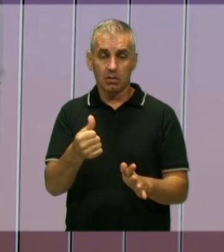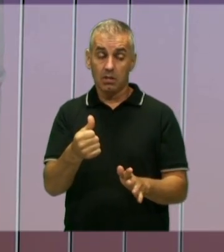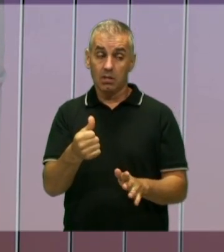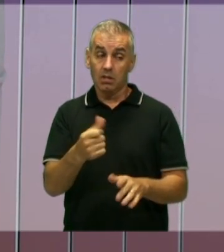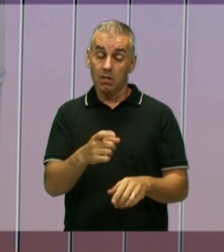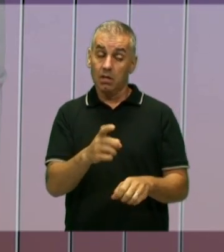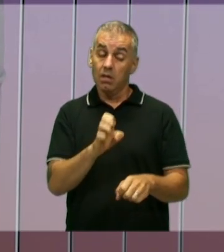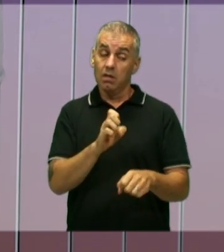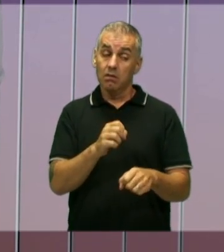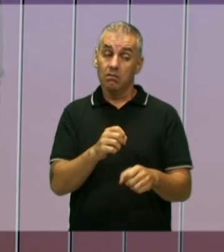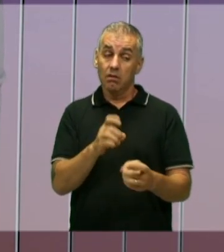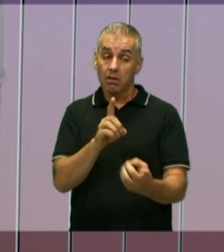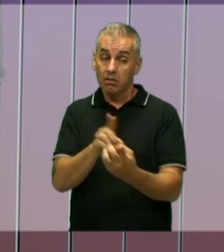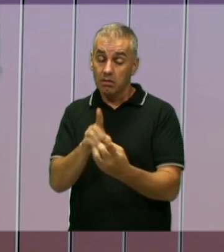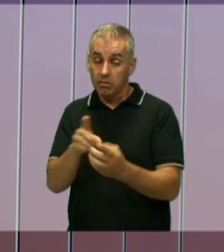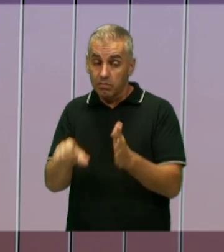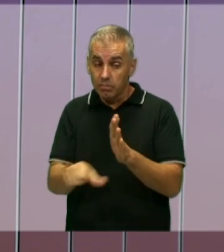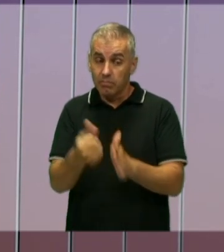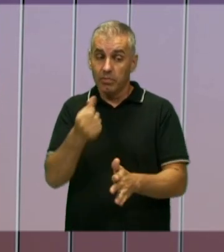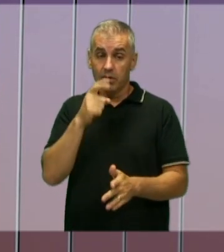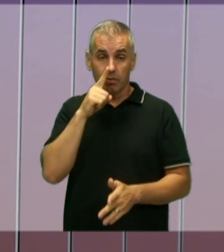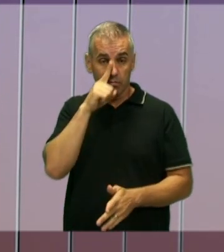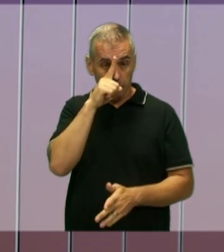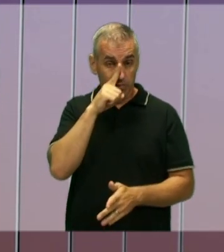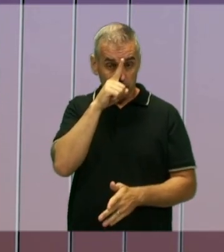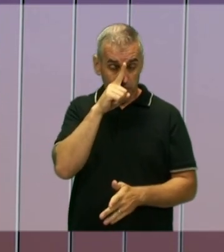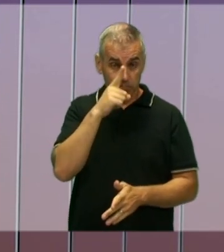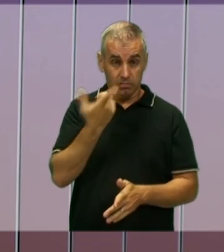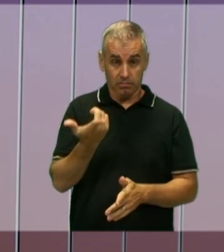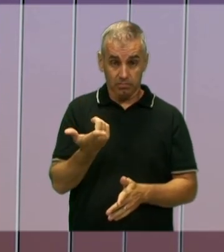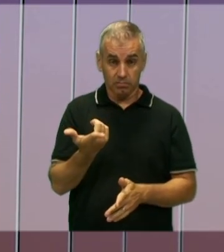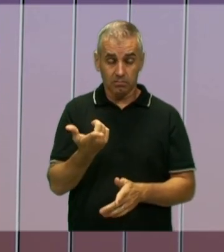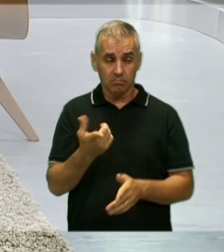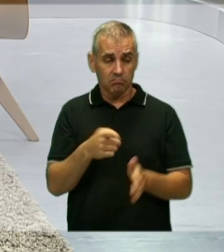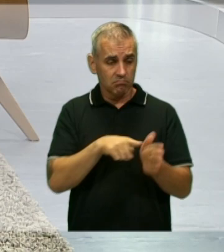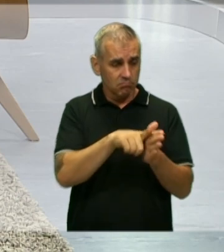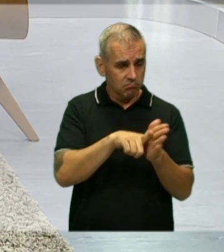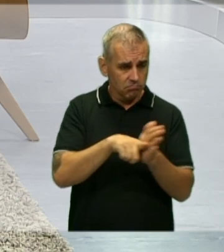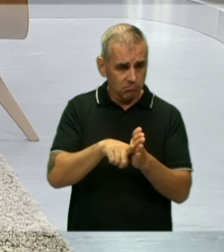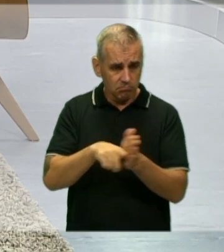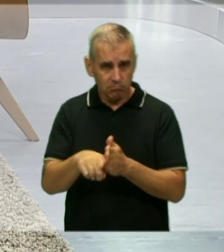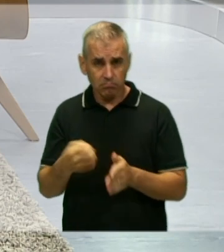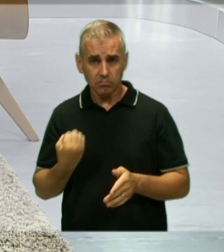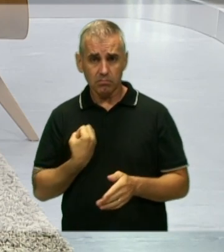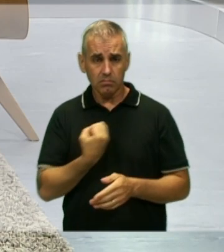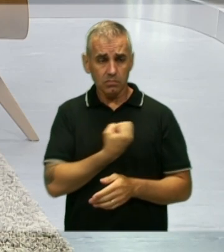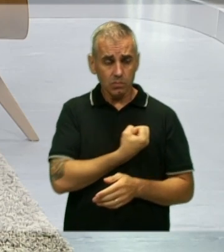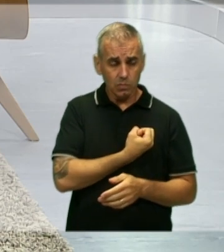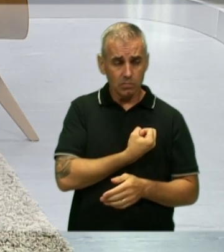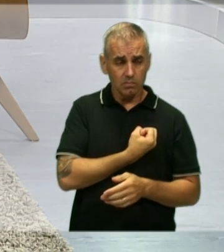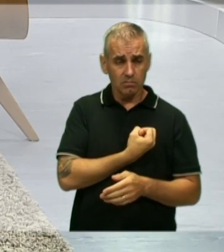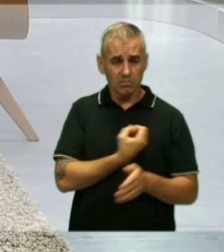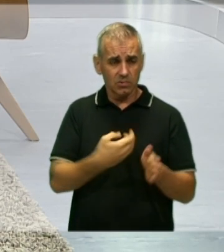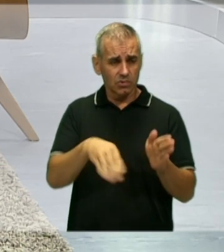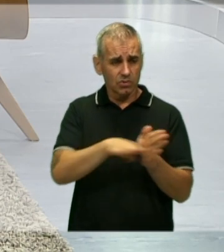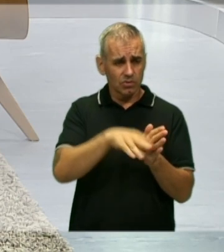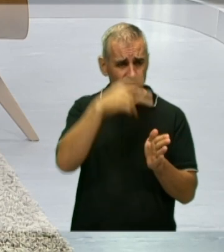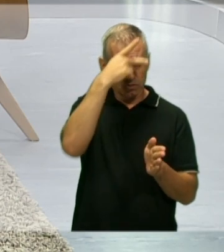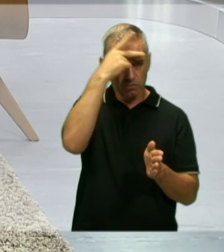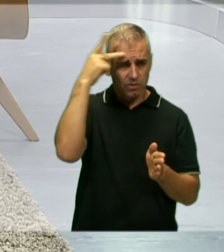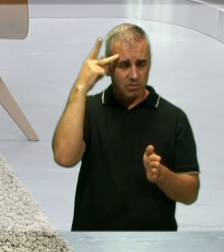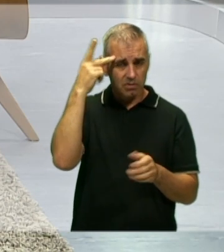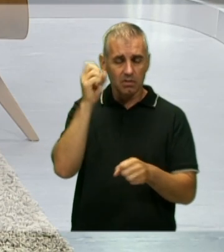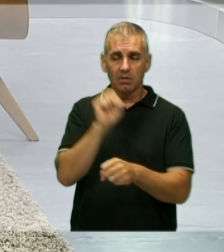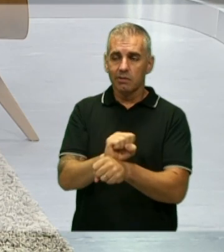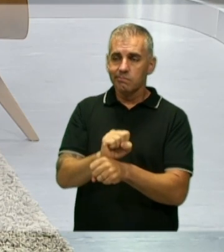que apresenta maior gravidade. Bom, levando isso em consideração, o que a gente avaliou através dos números? Que as pessoas estavam chegando no hospital e elas ficavam aguardando